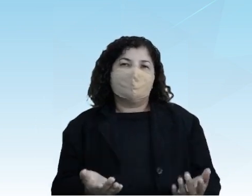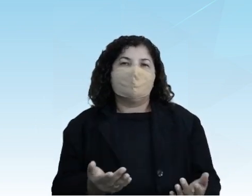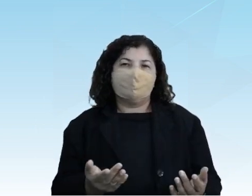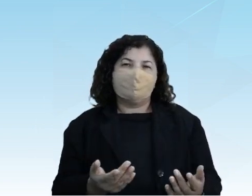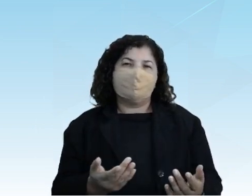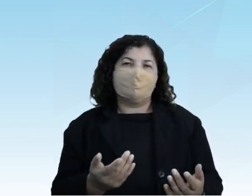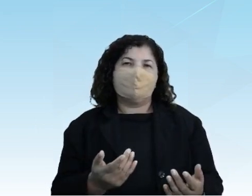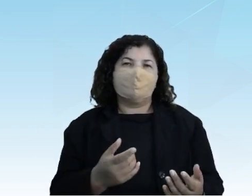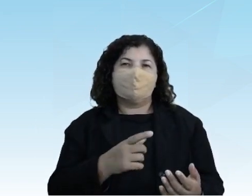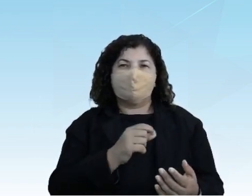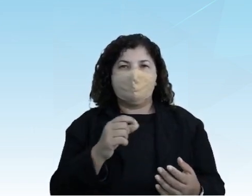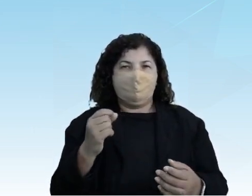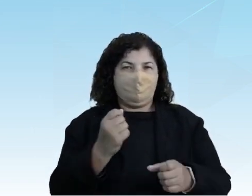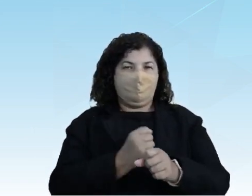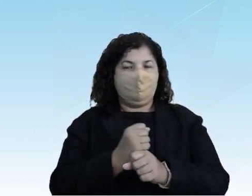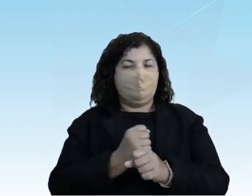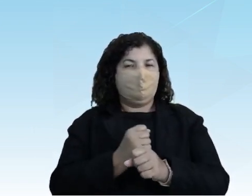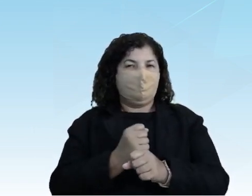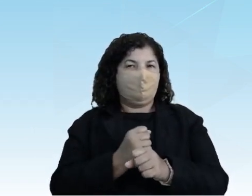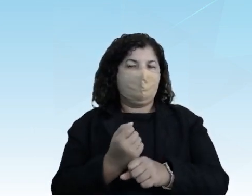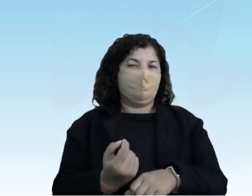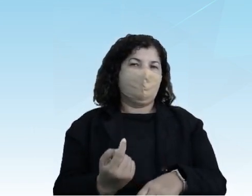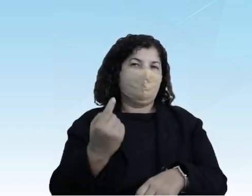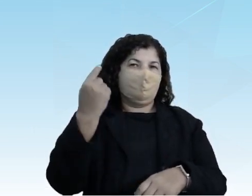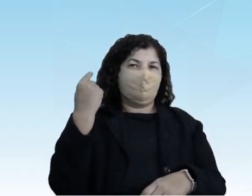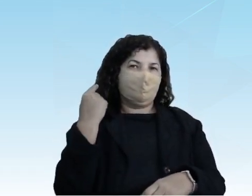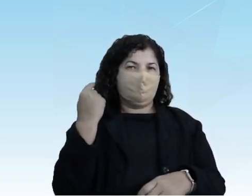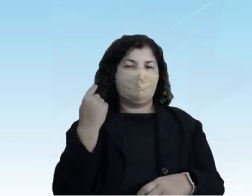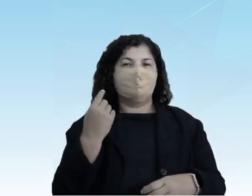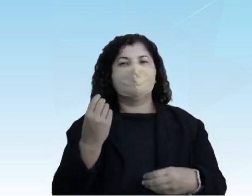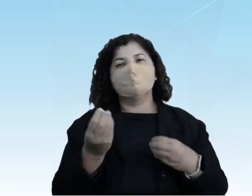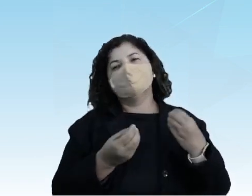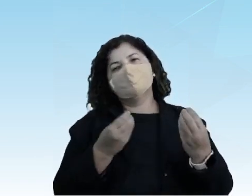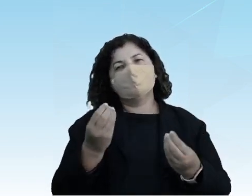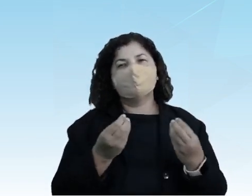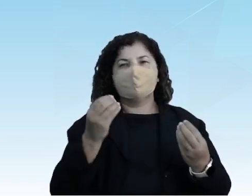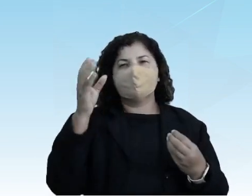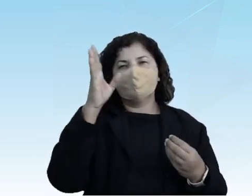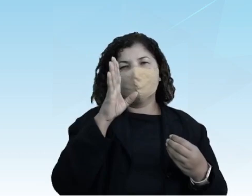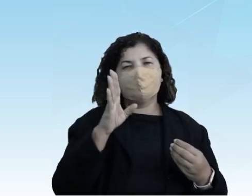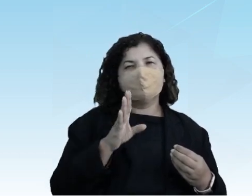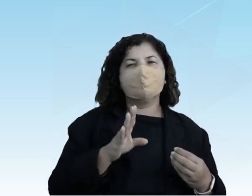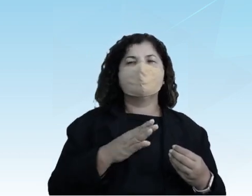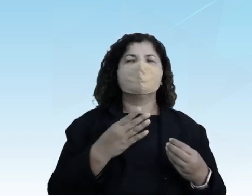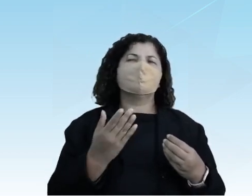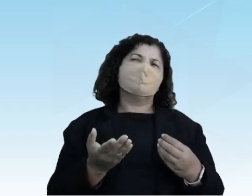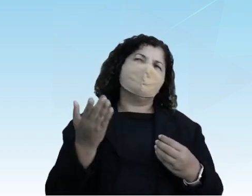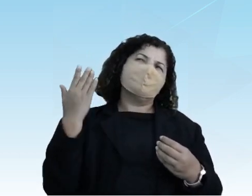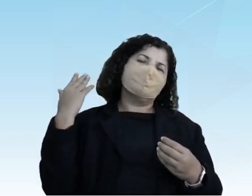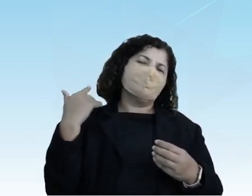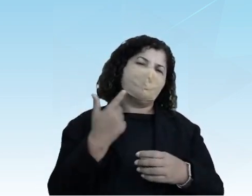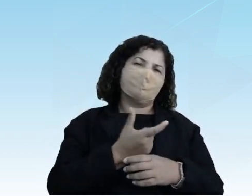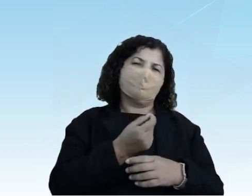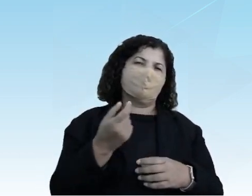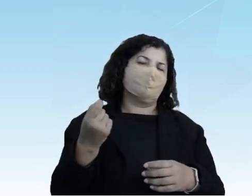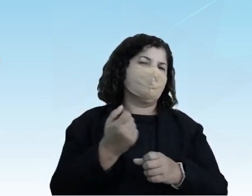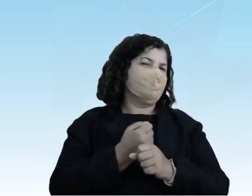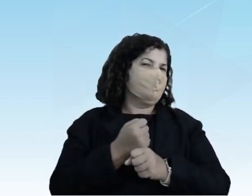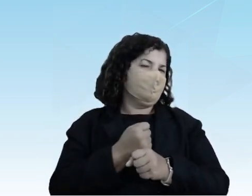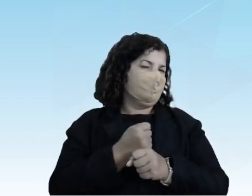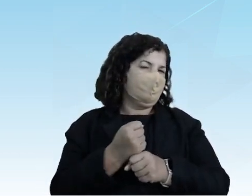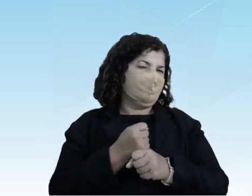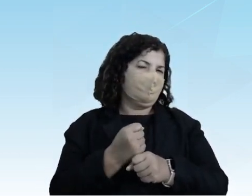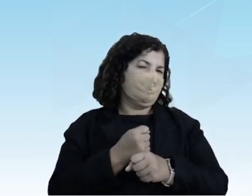há 100 anos atrás, né? Como era o Brasil há 200 anos atrás, né? Isso. Então, na realidade,